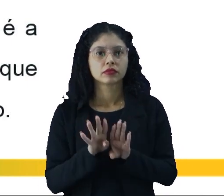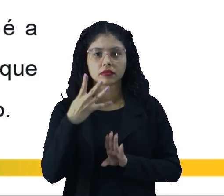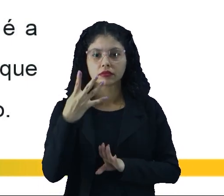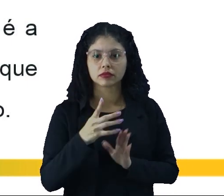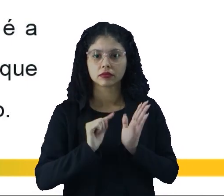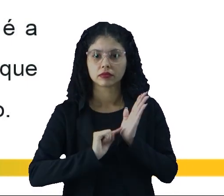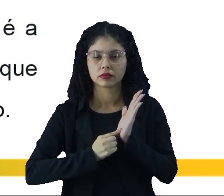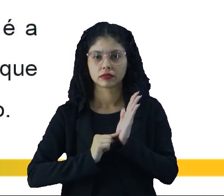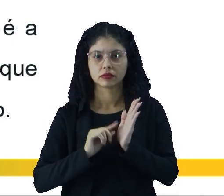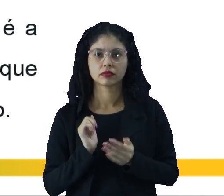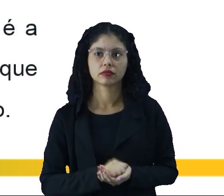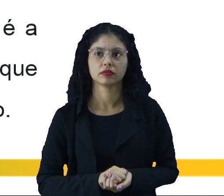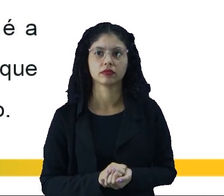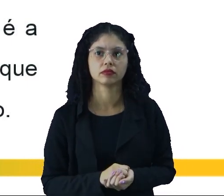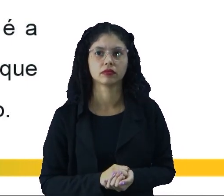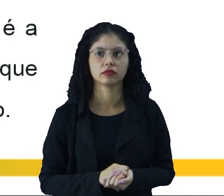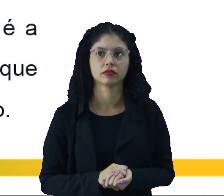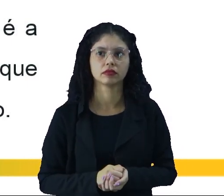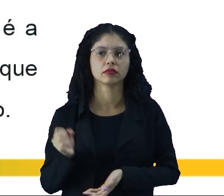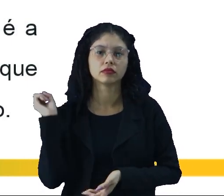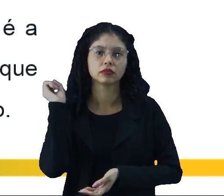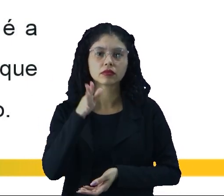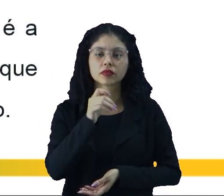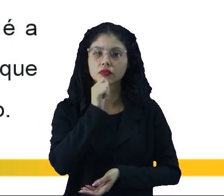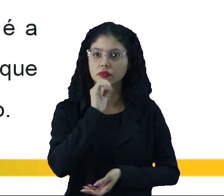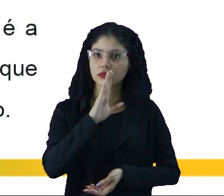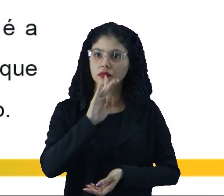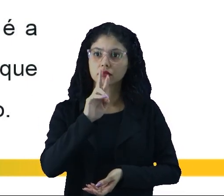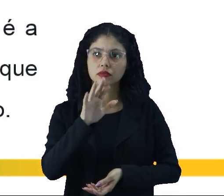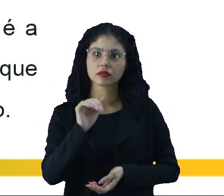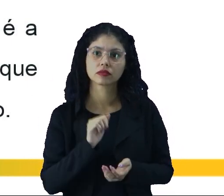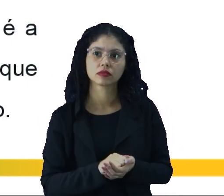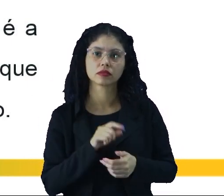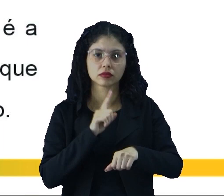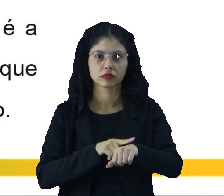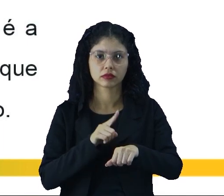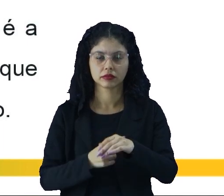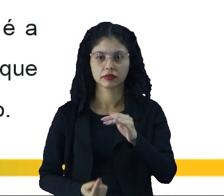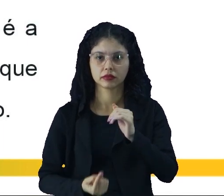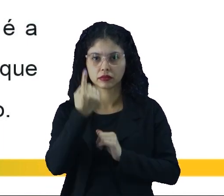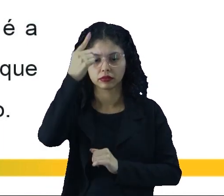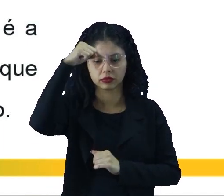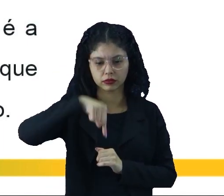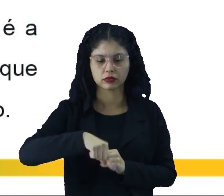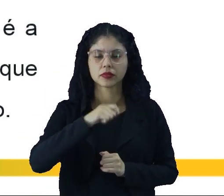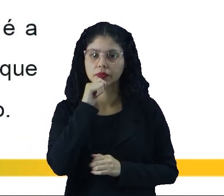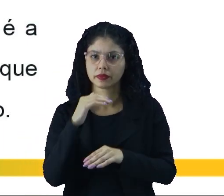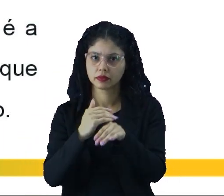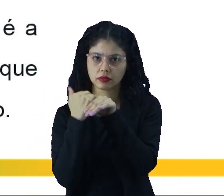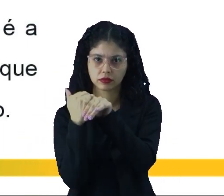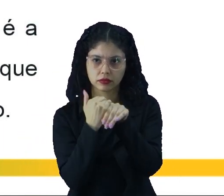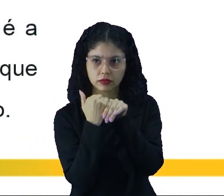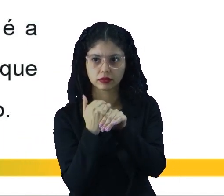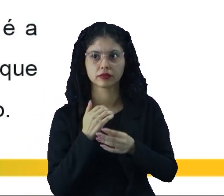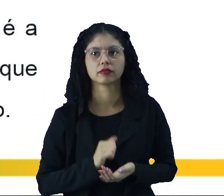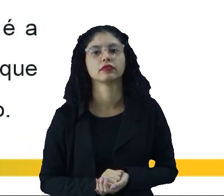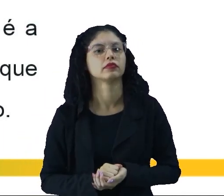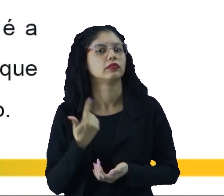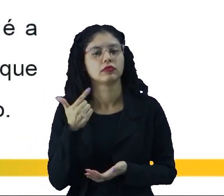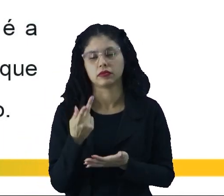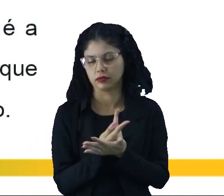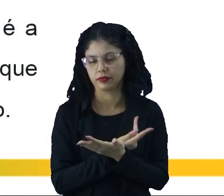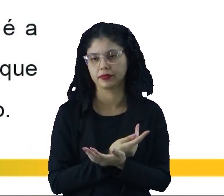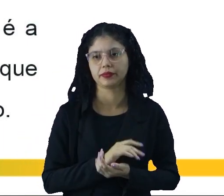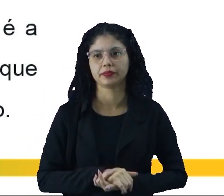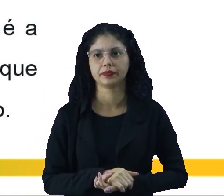quarto ponto. No lançamento oblíquo, os tempos de queda e de subida são sempre iguais. Então, isso aí não tem